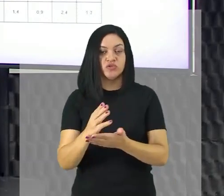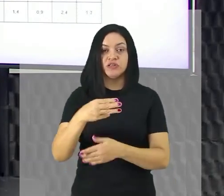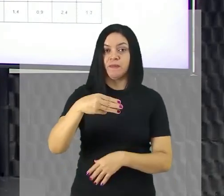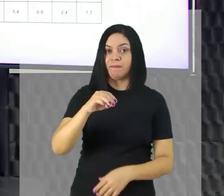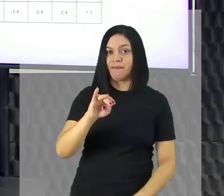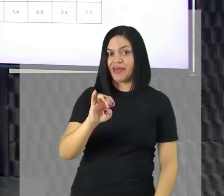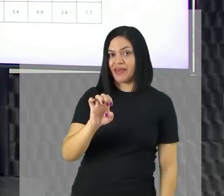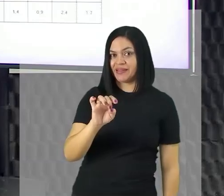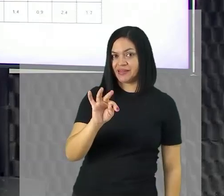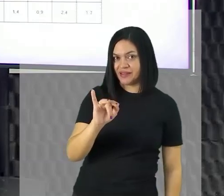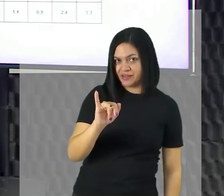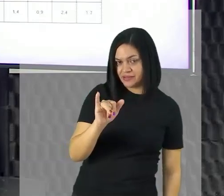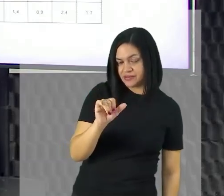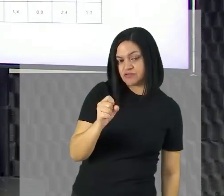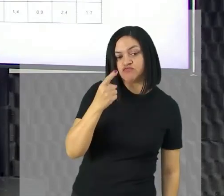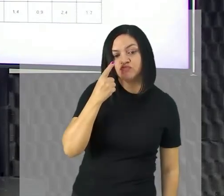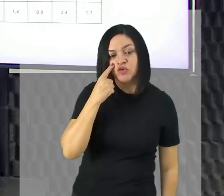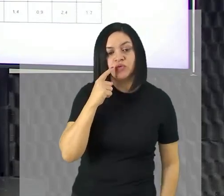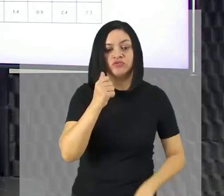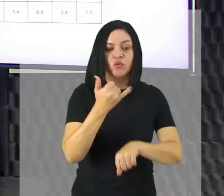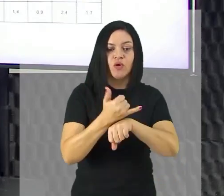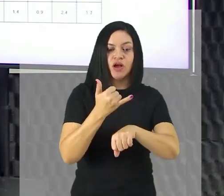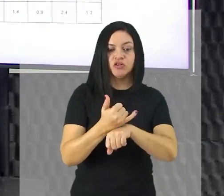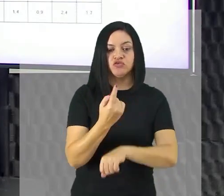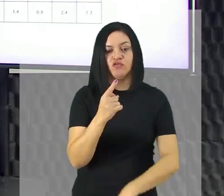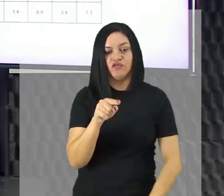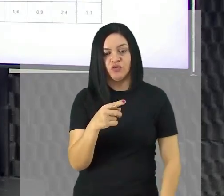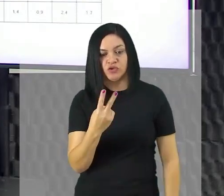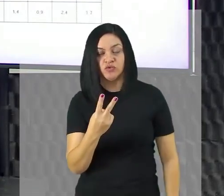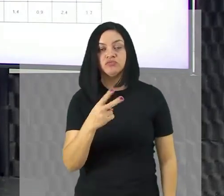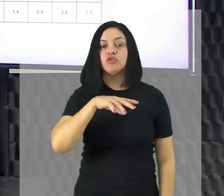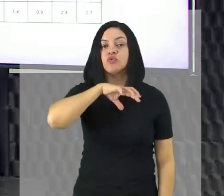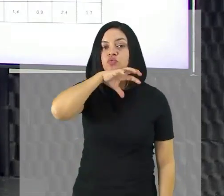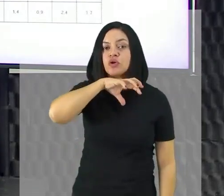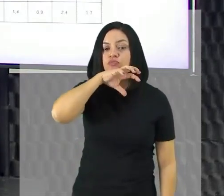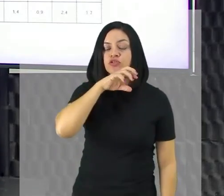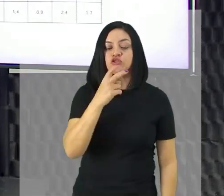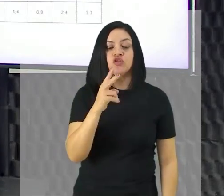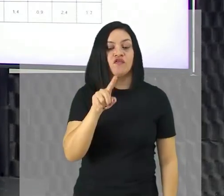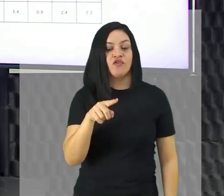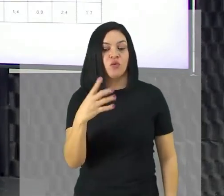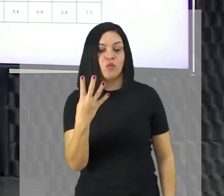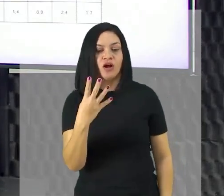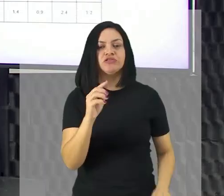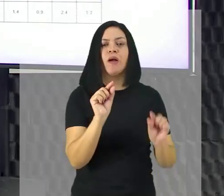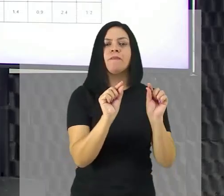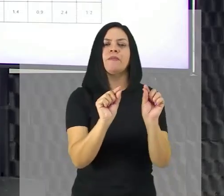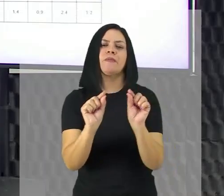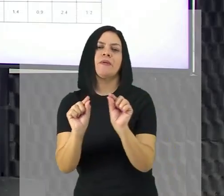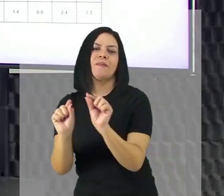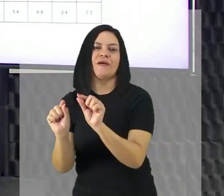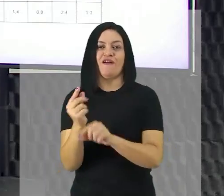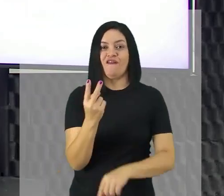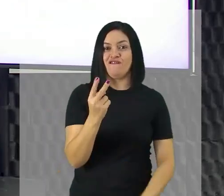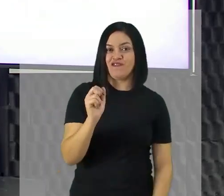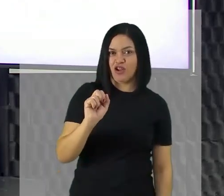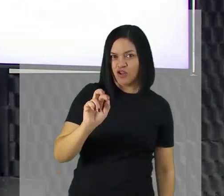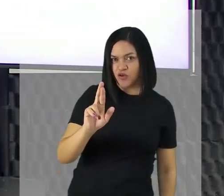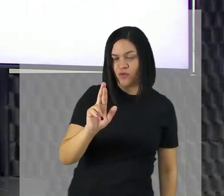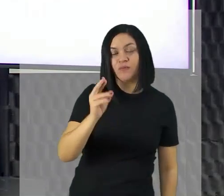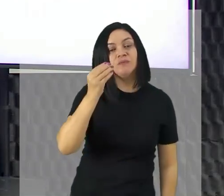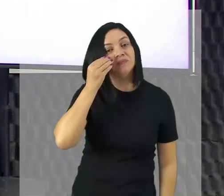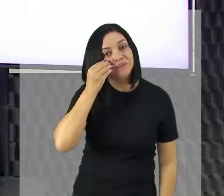de dilatação. Aí tem, por exemplo, do aço, 1,2, do alumínio, 2,4. Aí ele dá todos os valores. Vamos